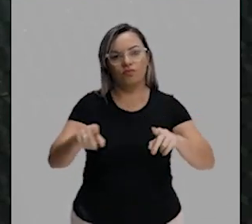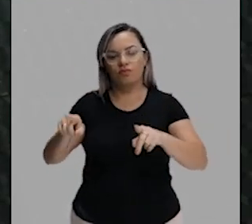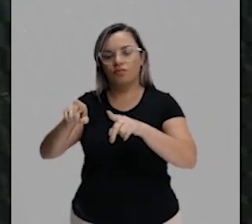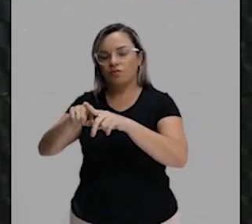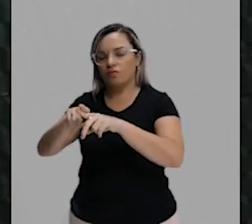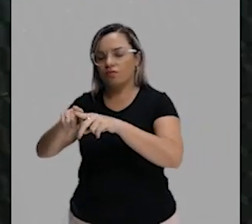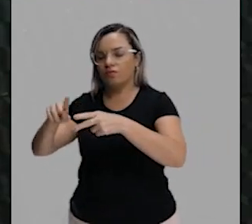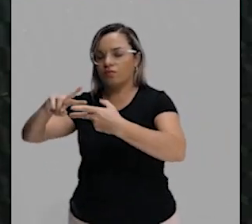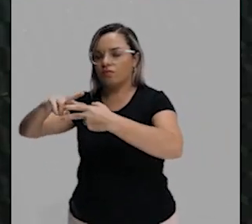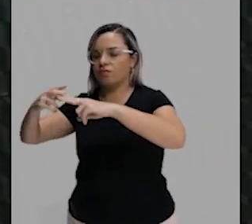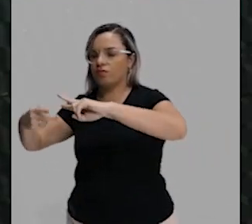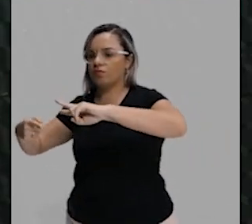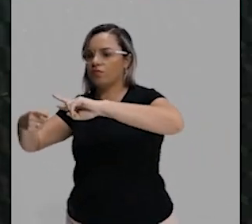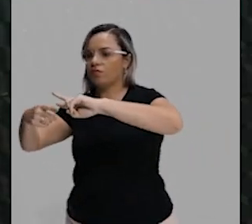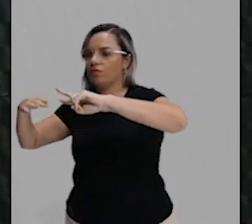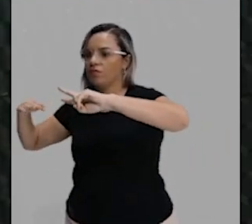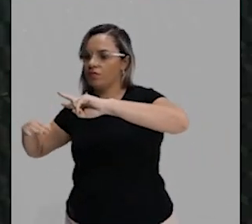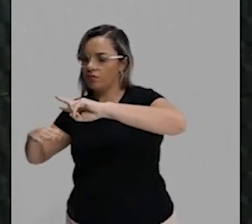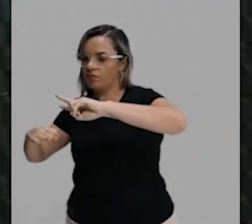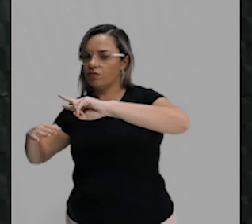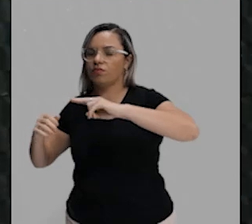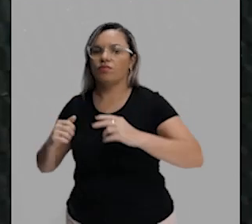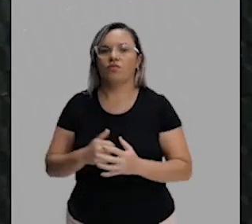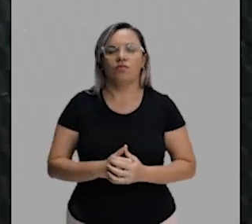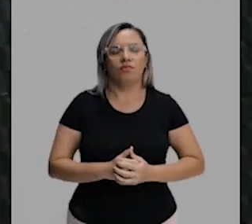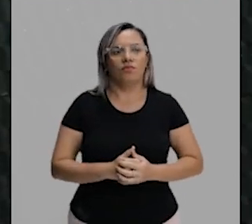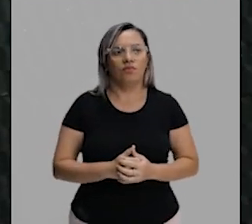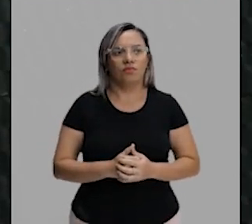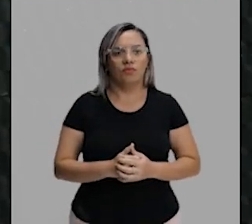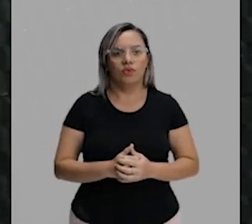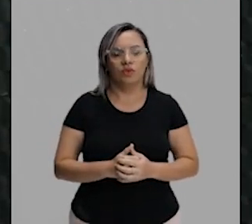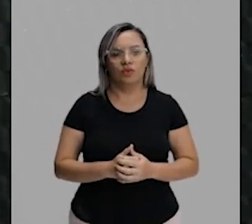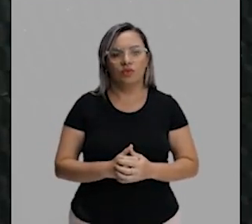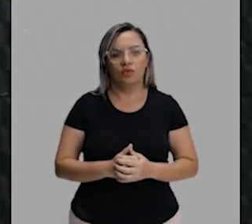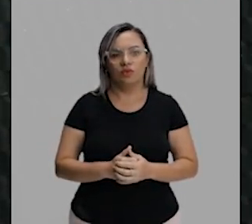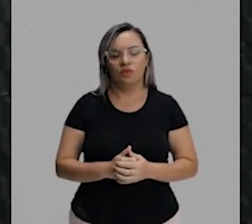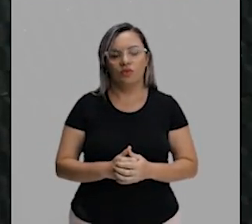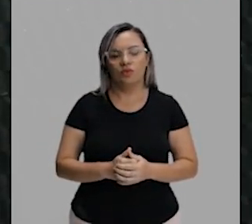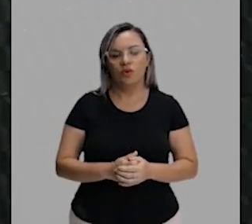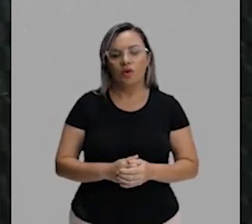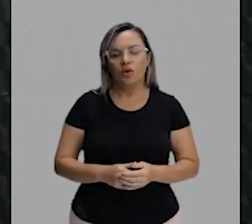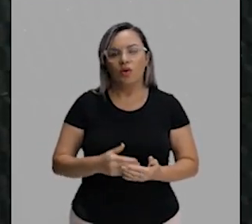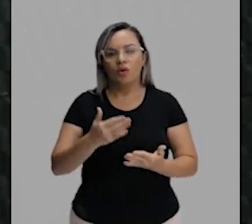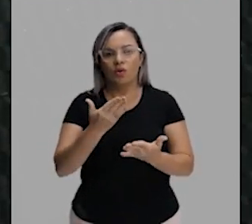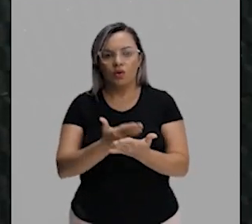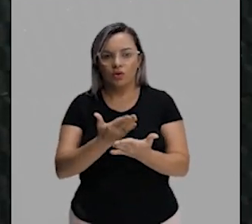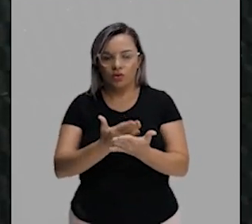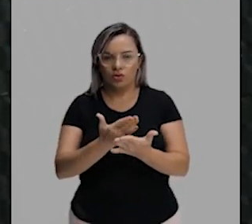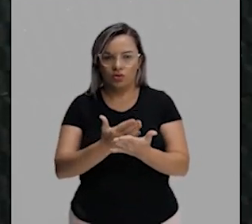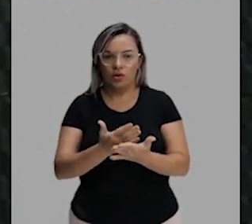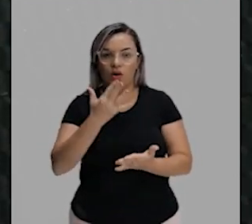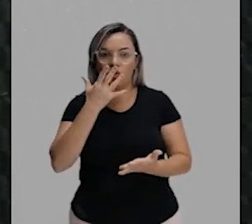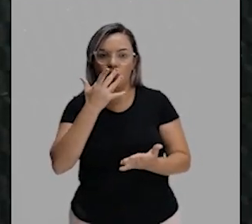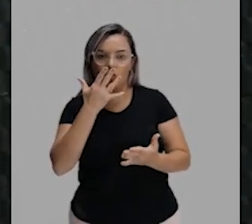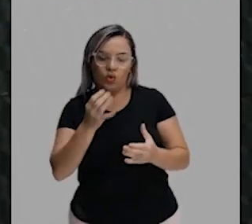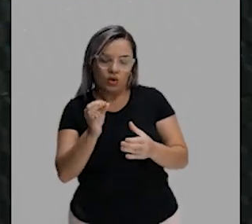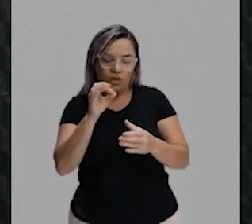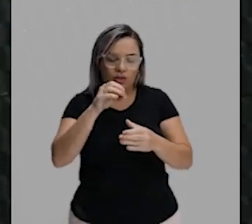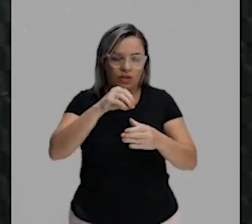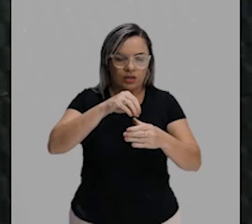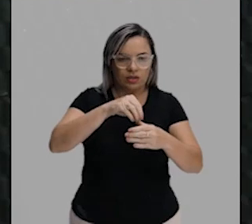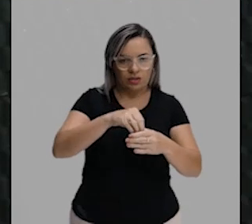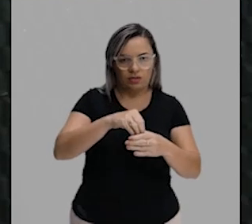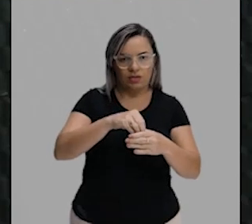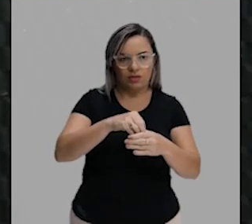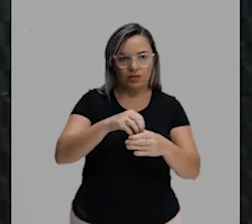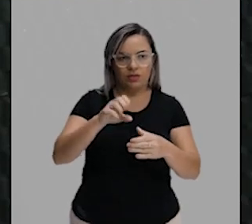a gente estava trabalhando sobre a característica cor da semente nas ervilhas. Lá nós estudamos, né, na primeira lei de